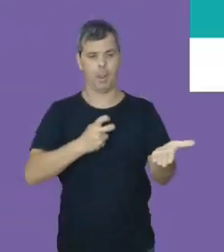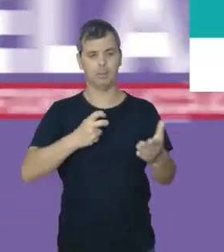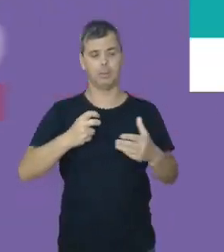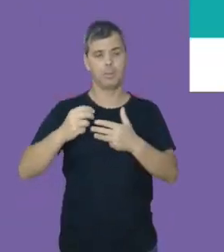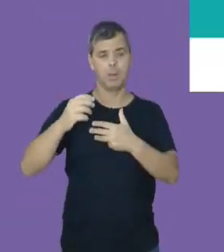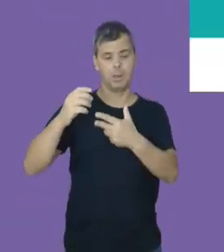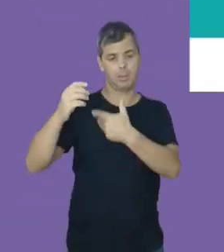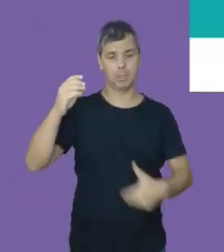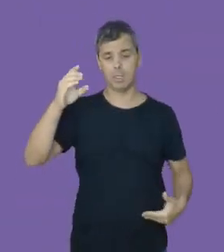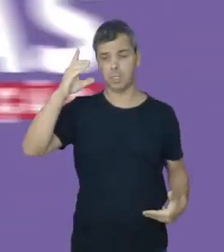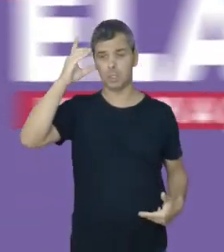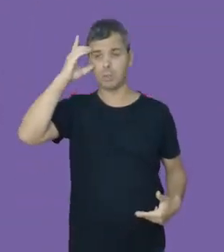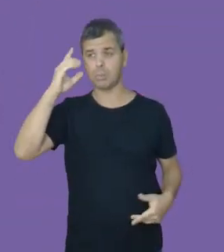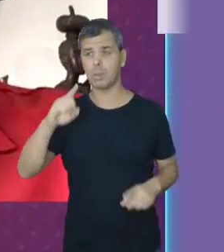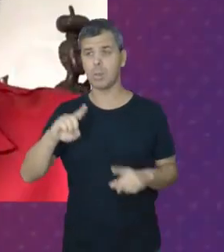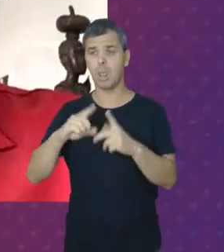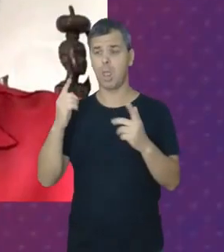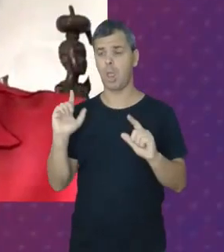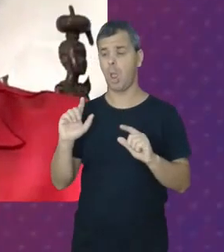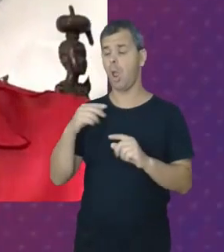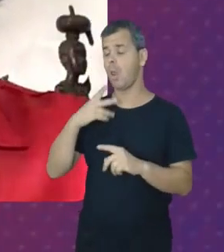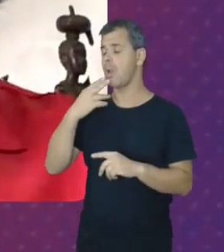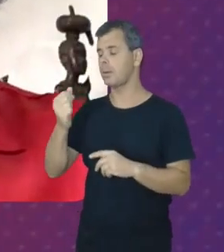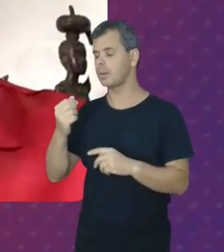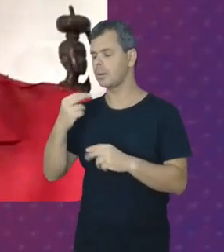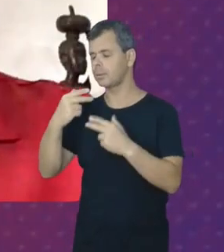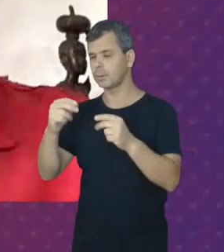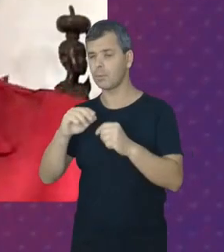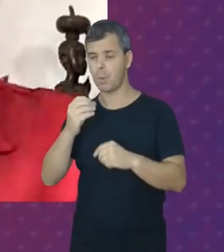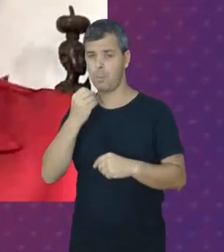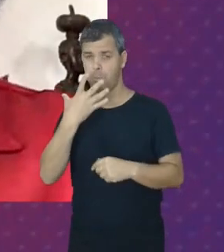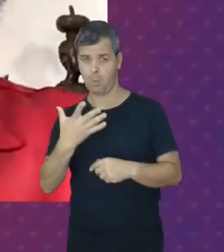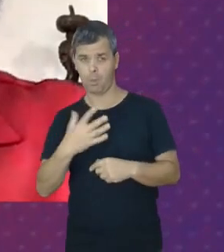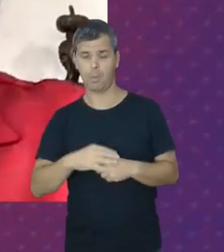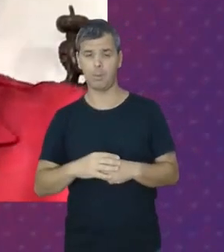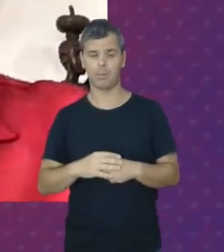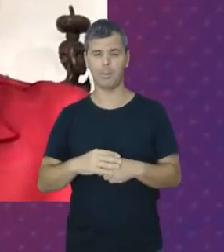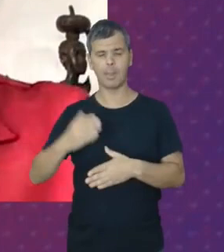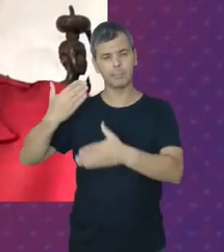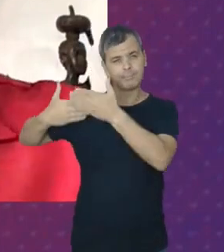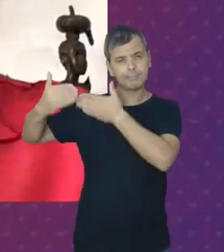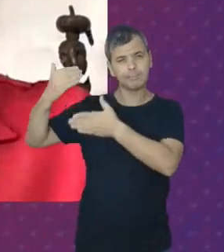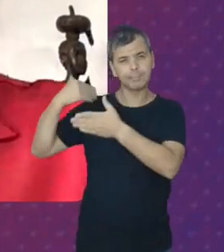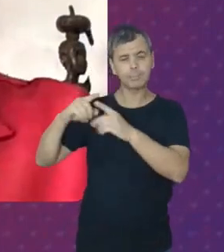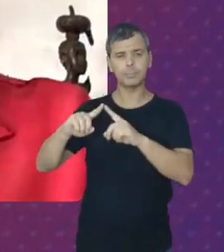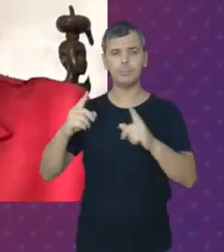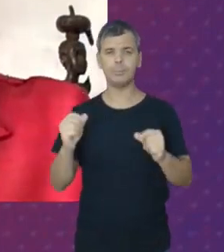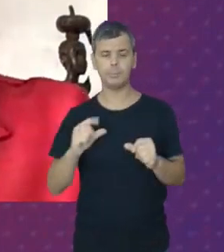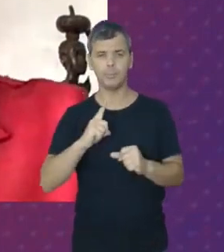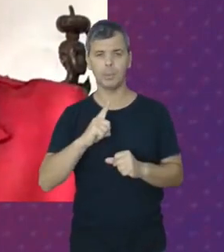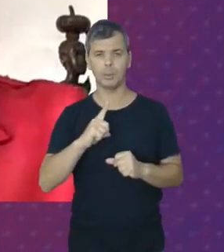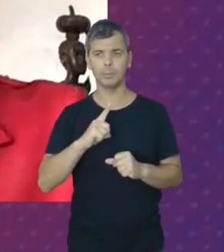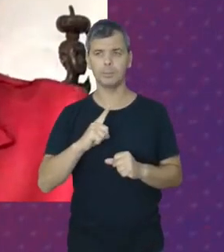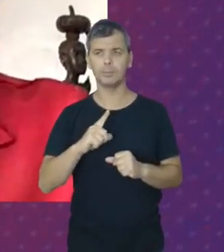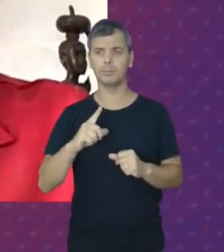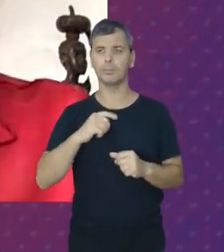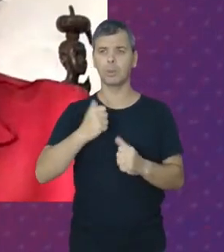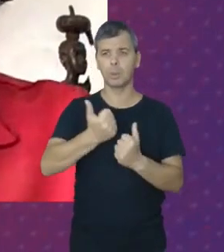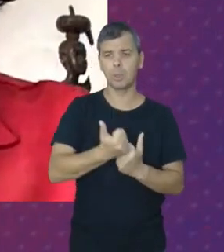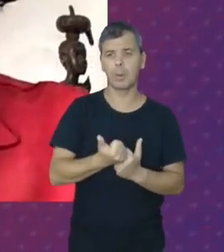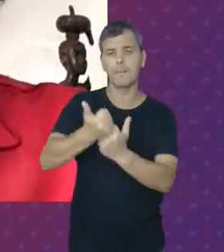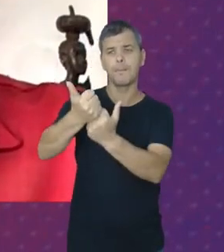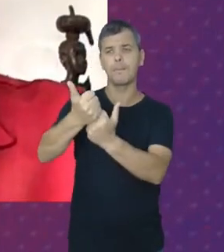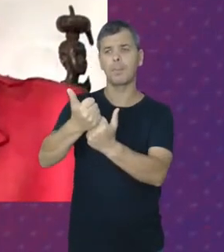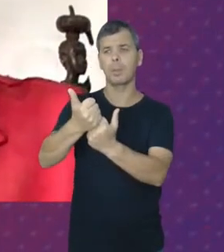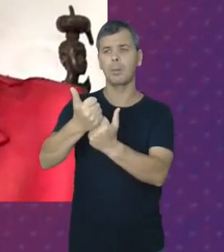Olha As conquistas Foram grandes Naquele momento Nós tivemos Esse apoio